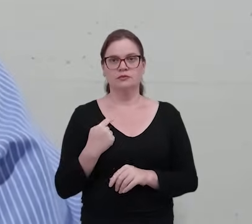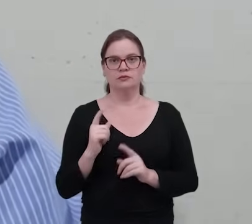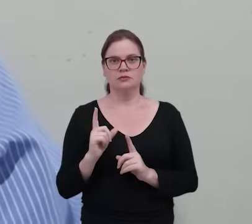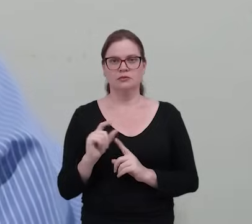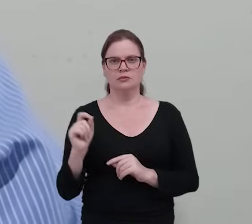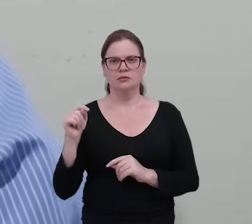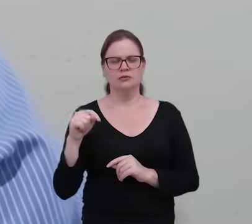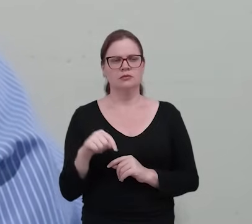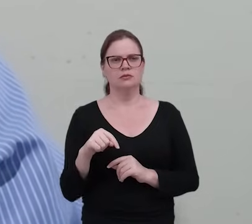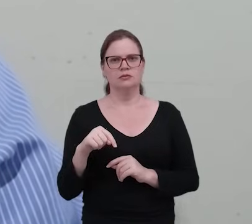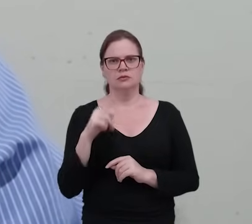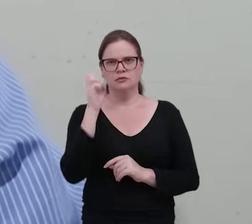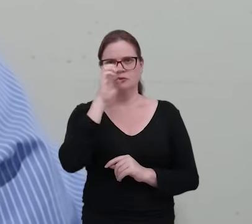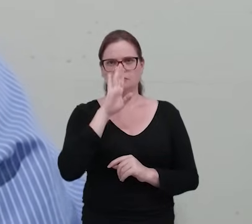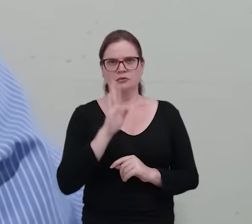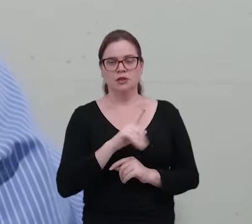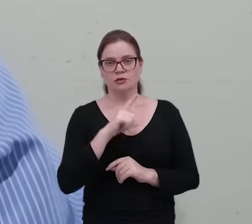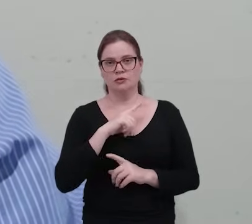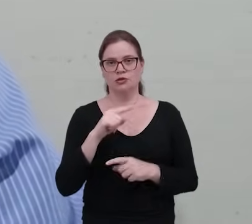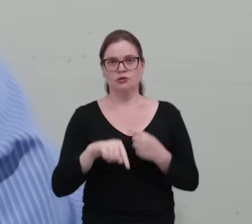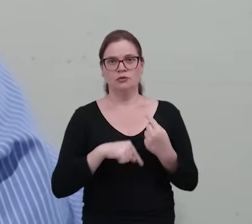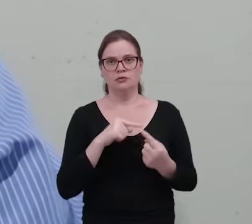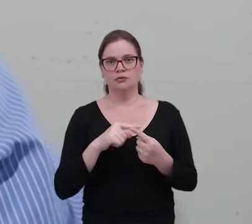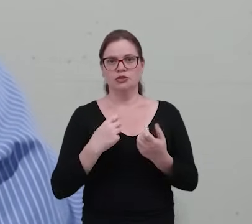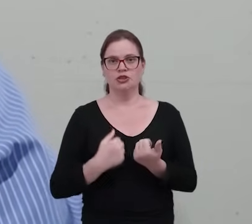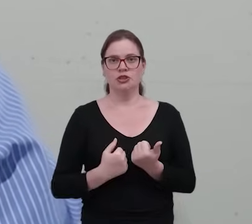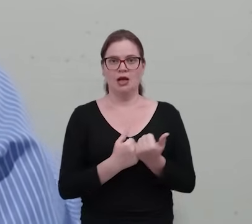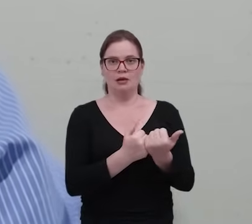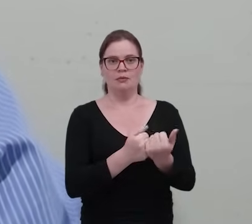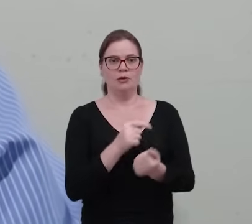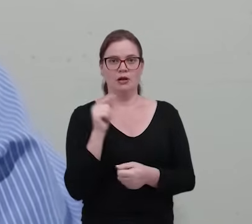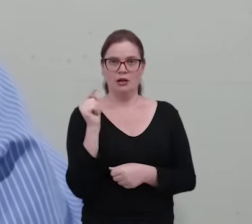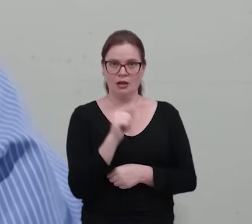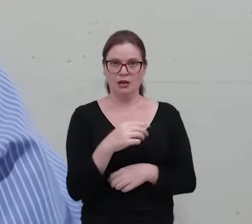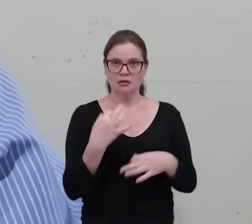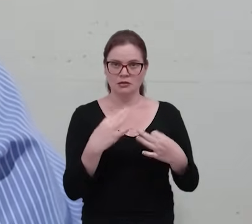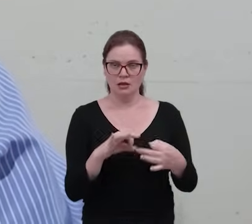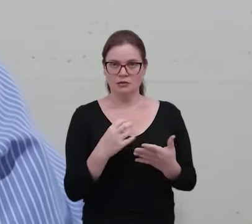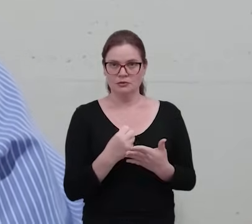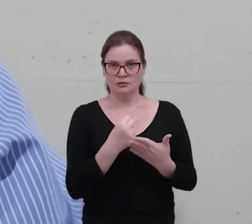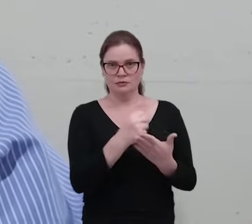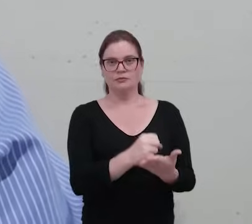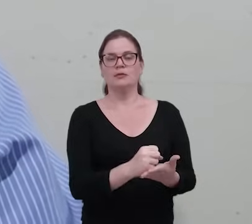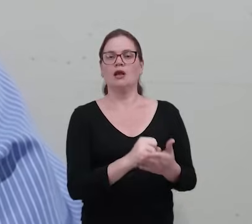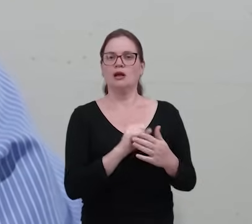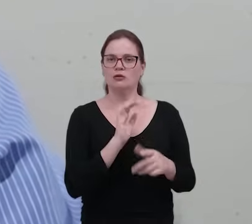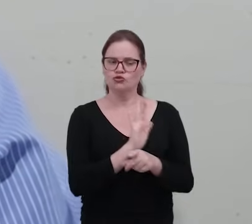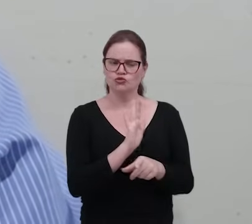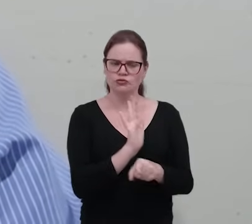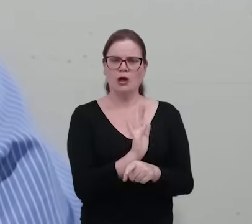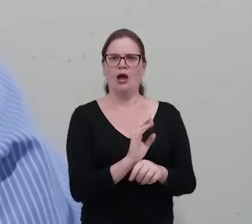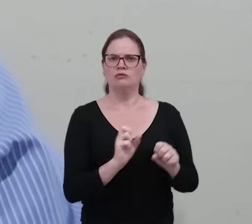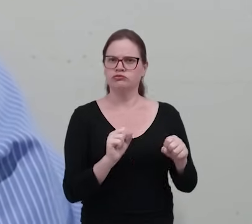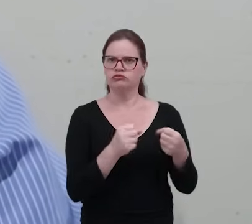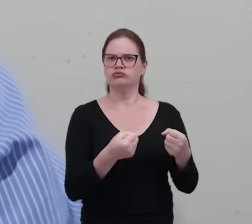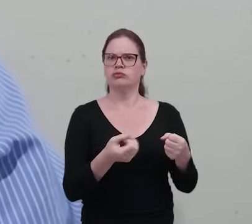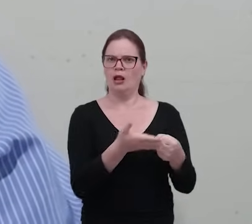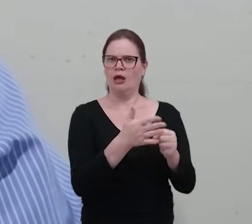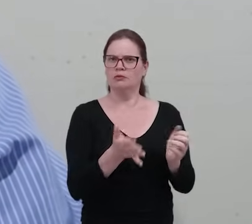saímos daqui com a missão de assistir, de fortalecer o